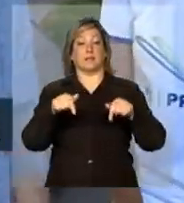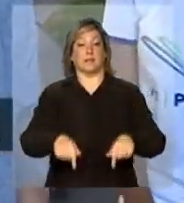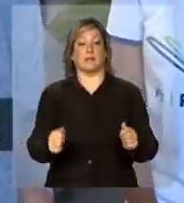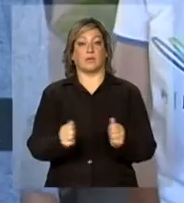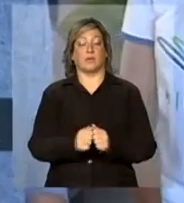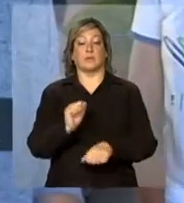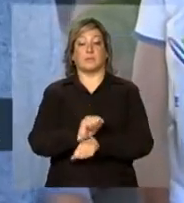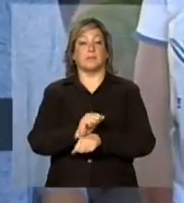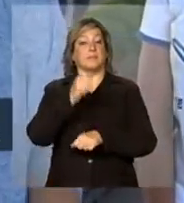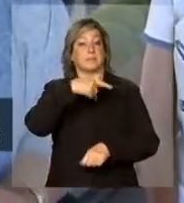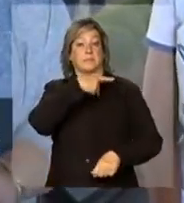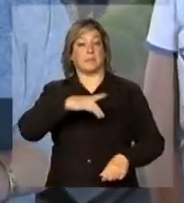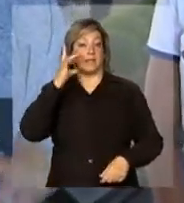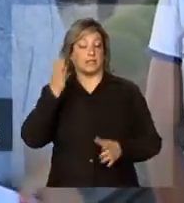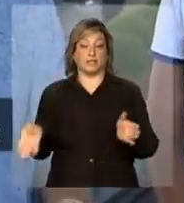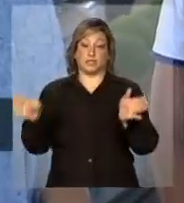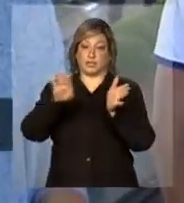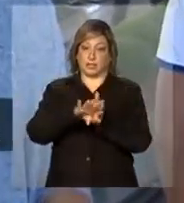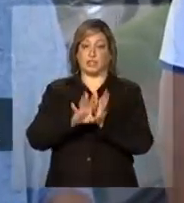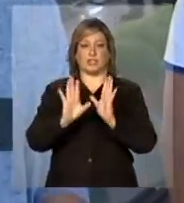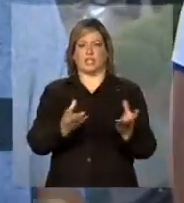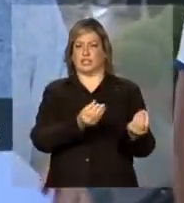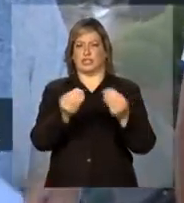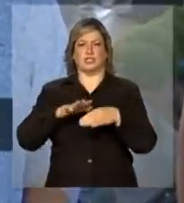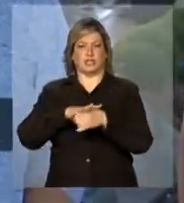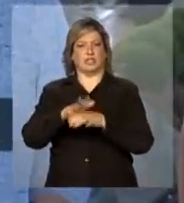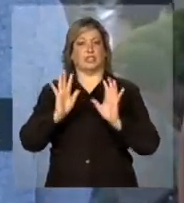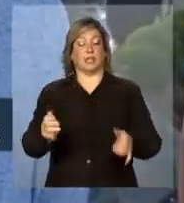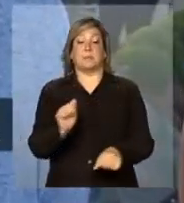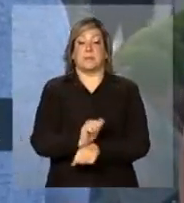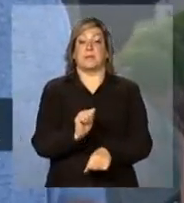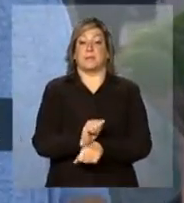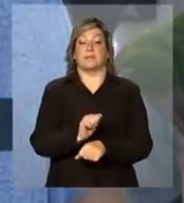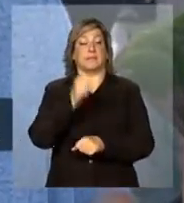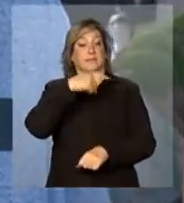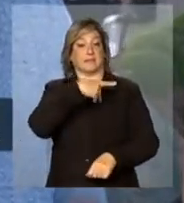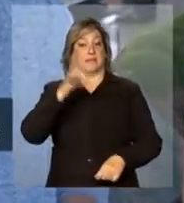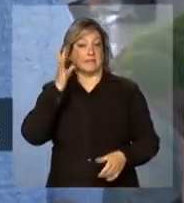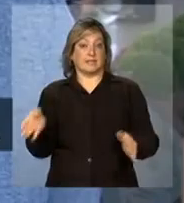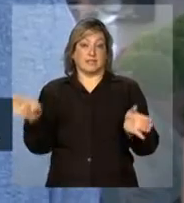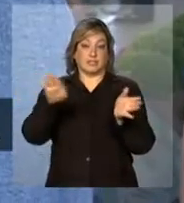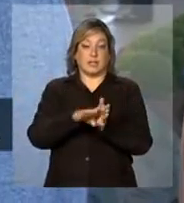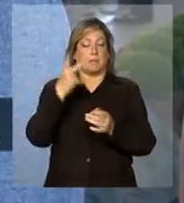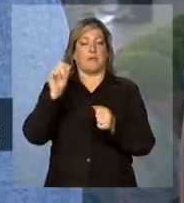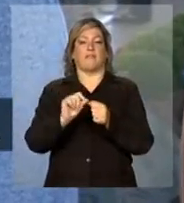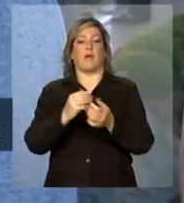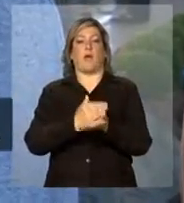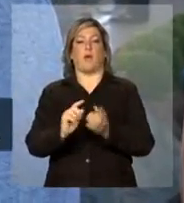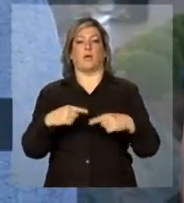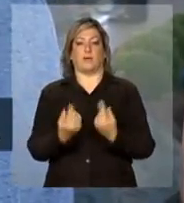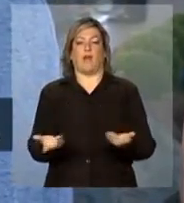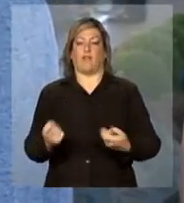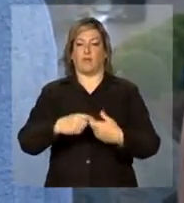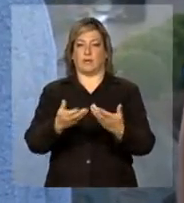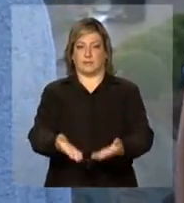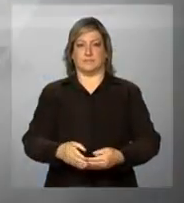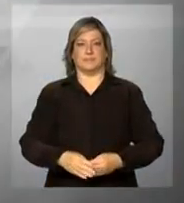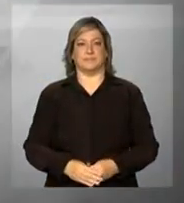a chegada da presidenta, já está cheio, estamos só esperando a chegada dela junto com os ministros. Voltamos ao